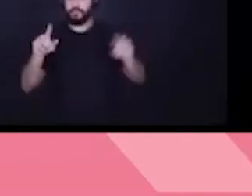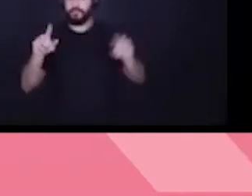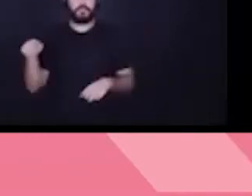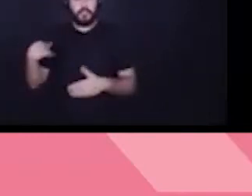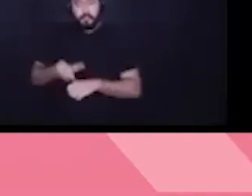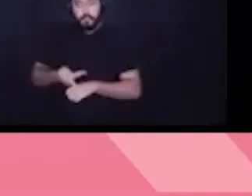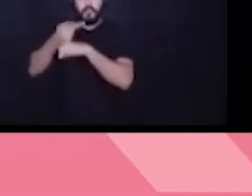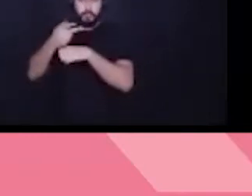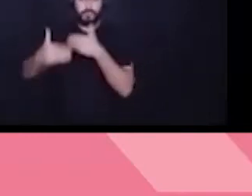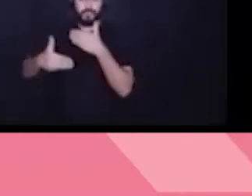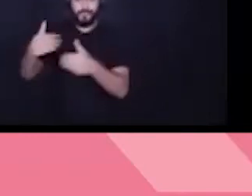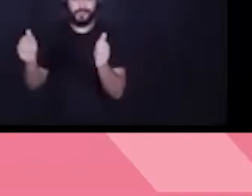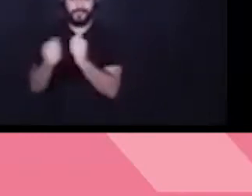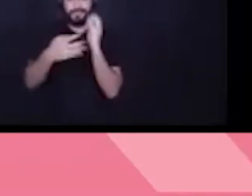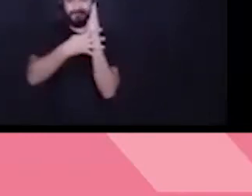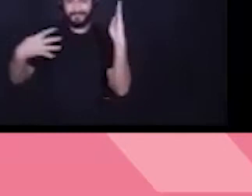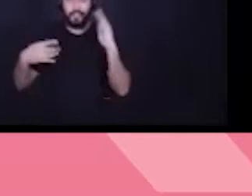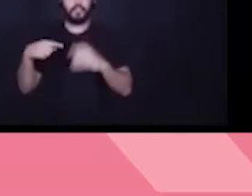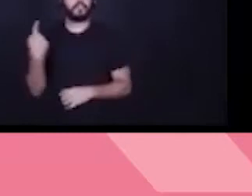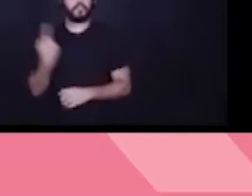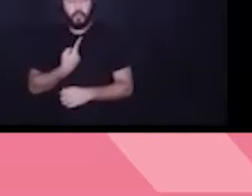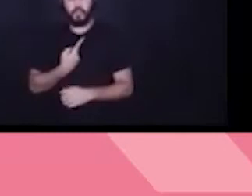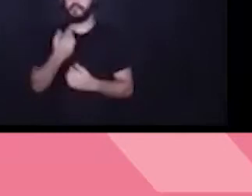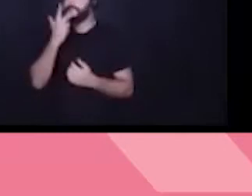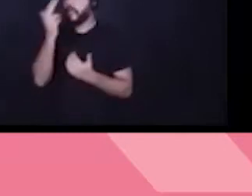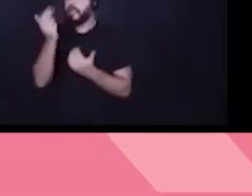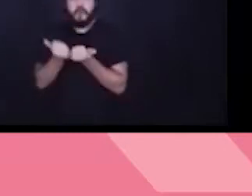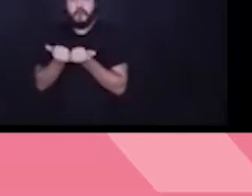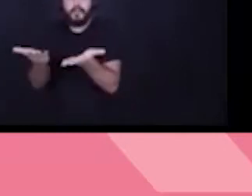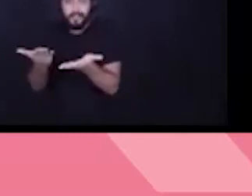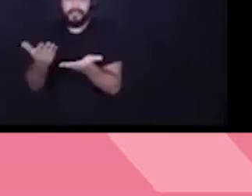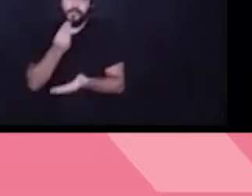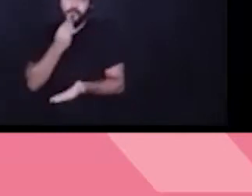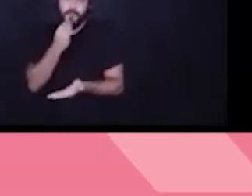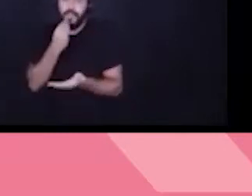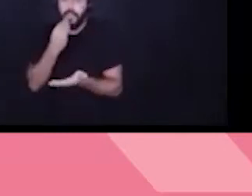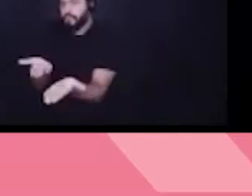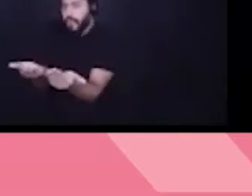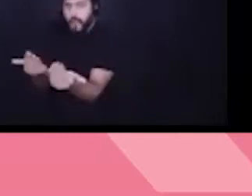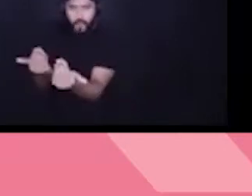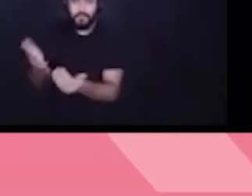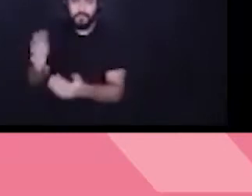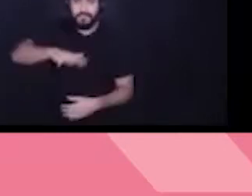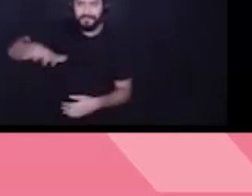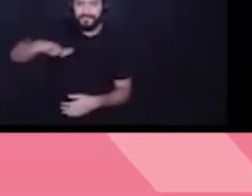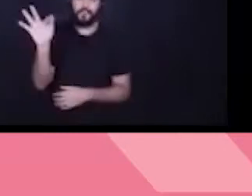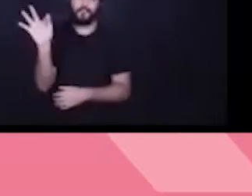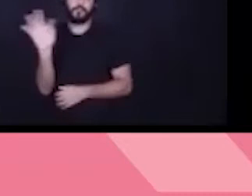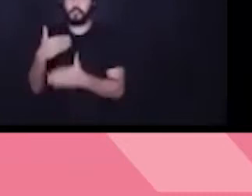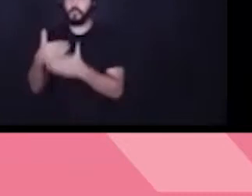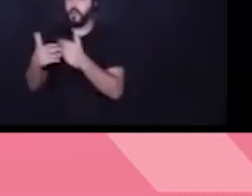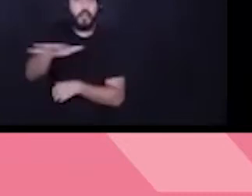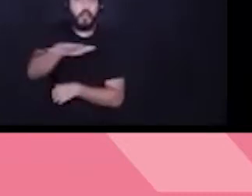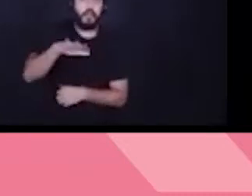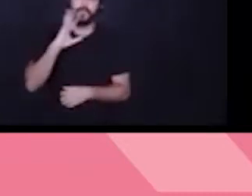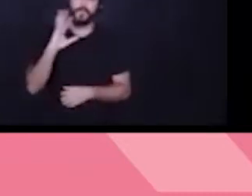o Instituto Tomiotaki, a gente dá a oportunidade dos jovens universitários de várias áreas do conhecimento para